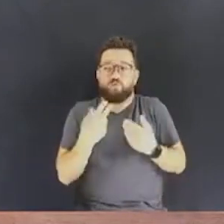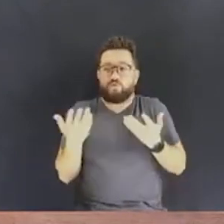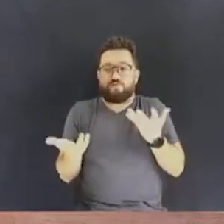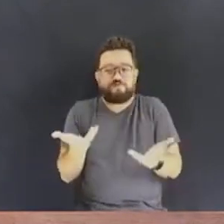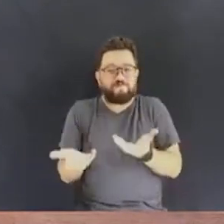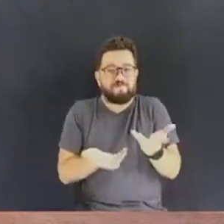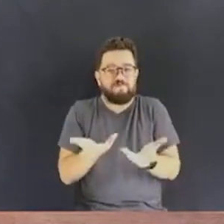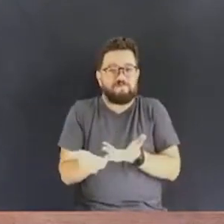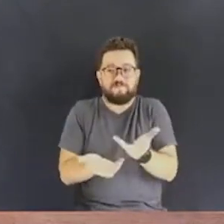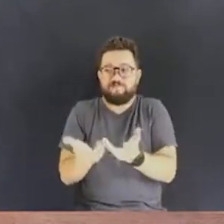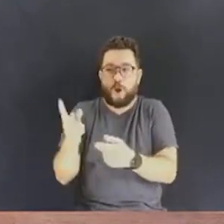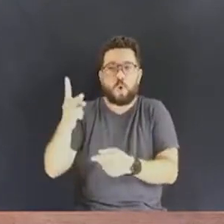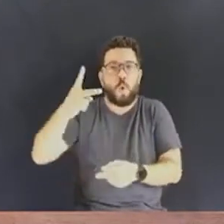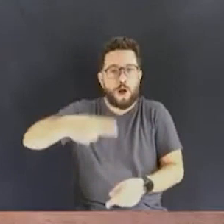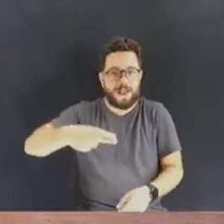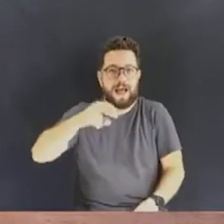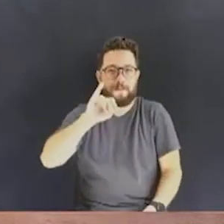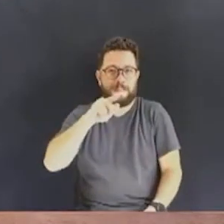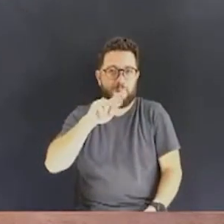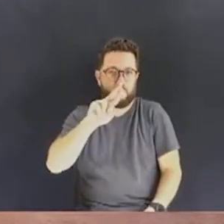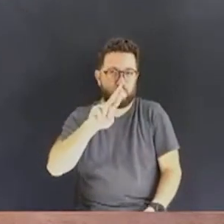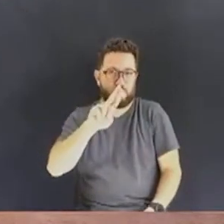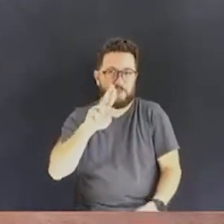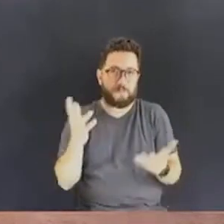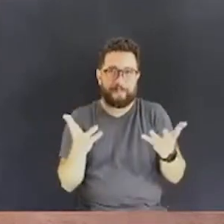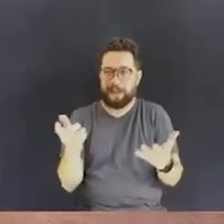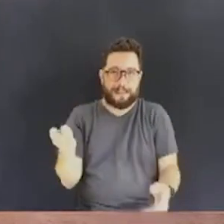isentar o IPTU, porque não se cobra o IPTU daquelas áreas, né?